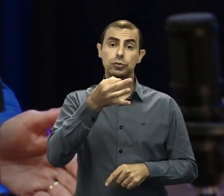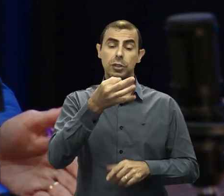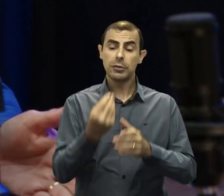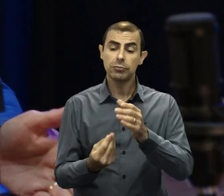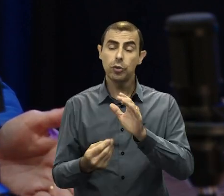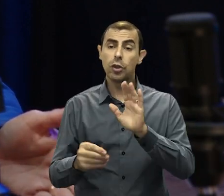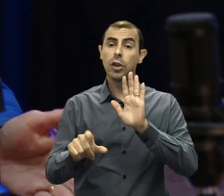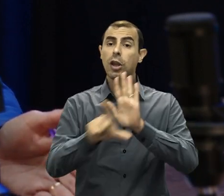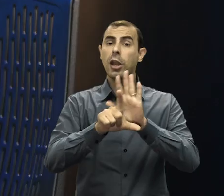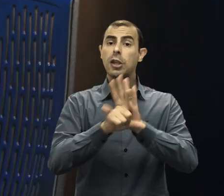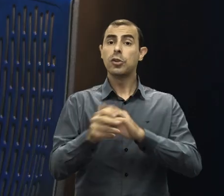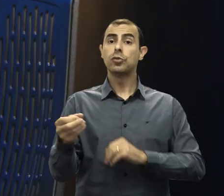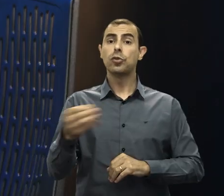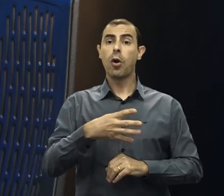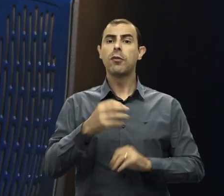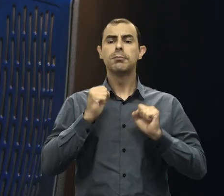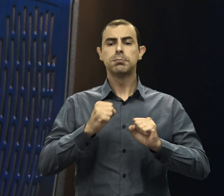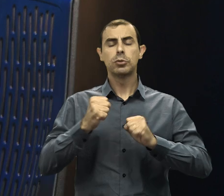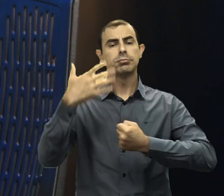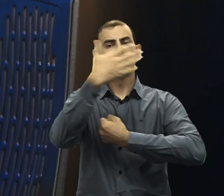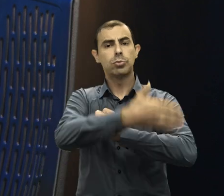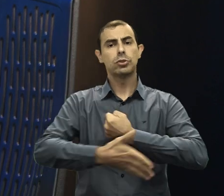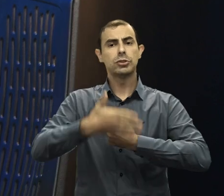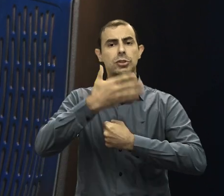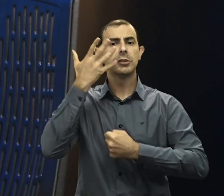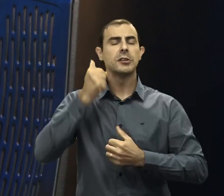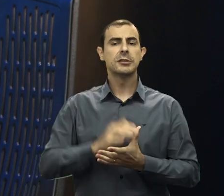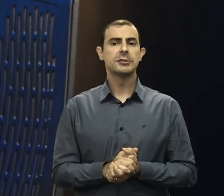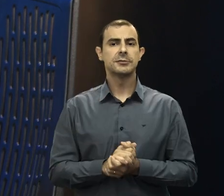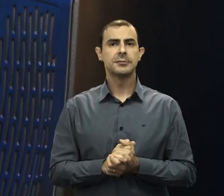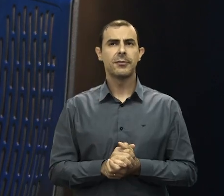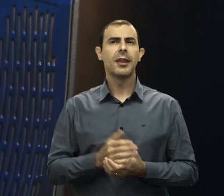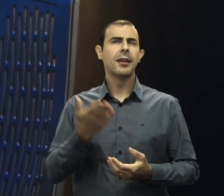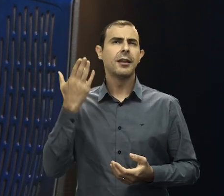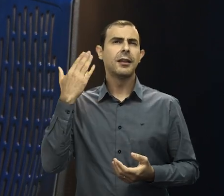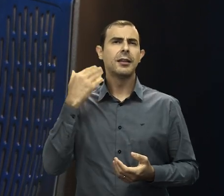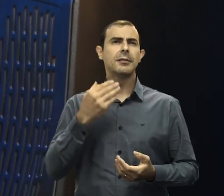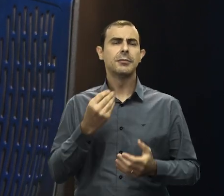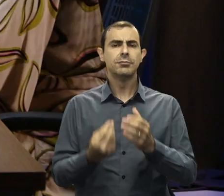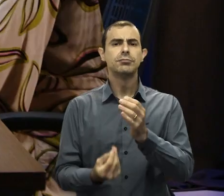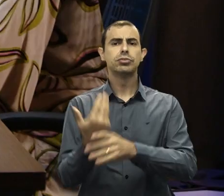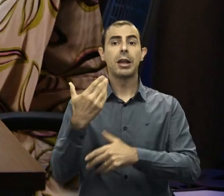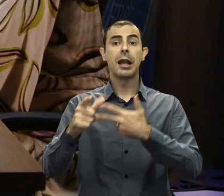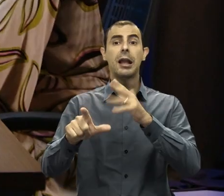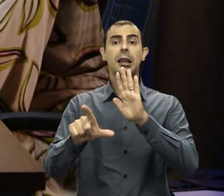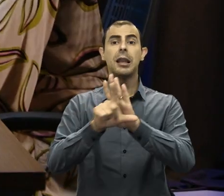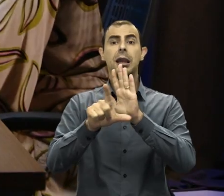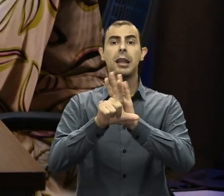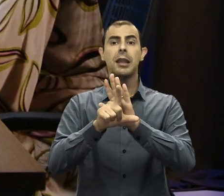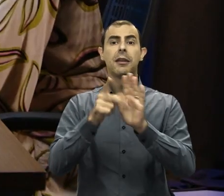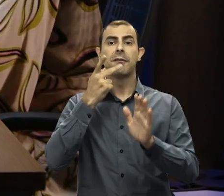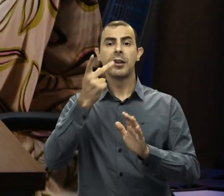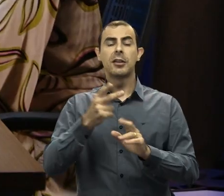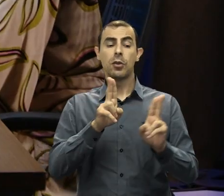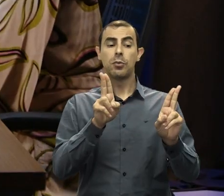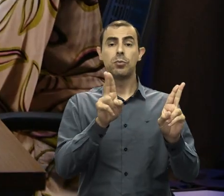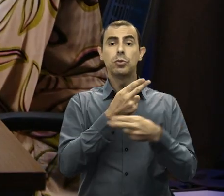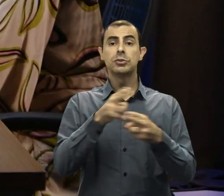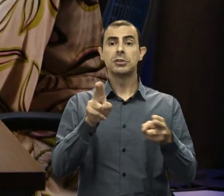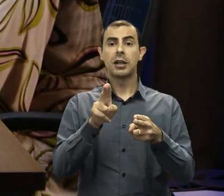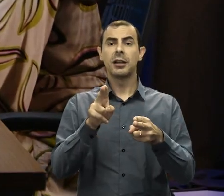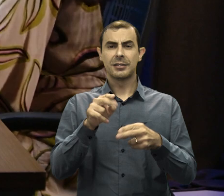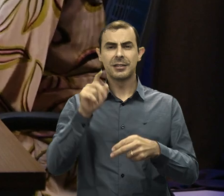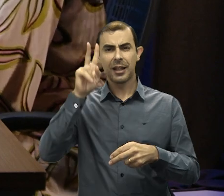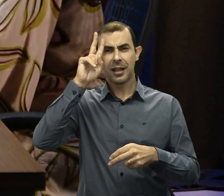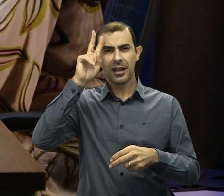né, legislações que possam proteger a infância. Esses dias mesmo entrou uma legislação falando sobre a questão das músicas,